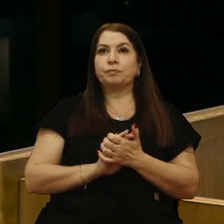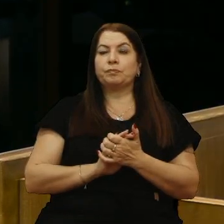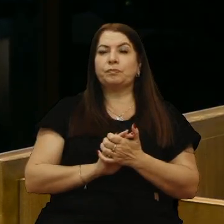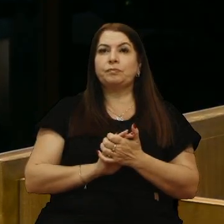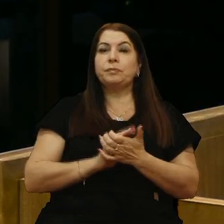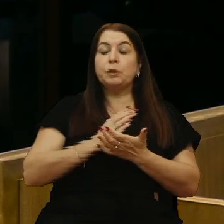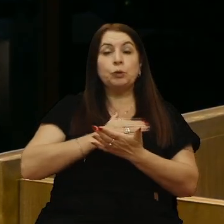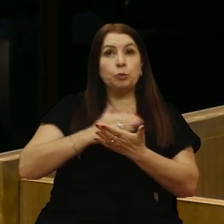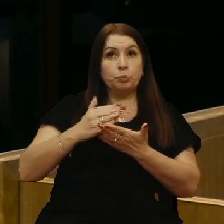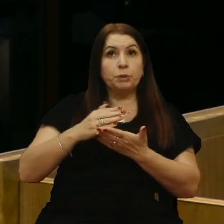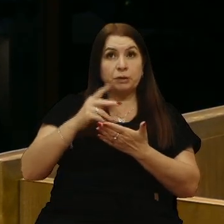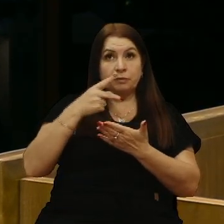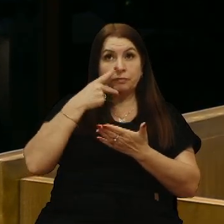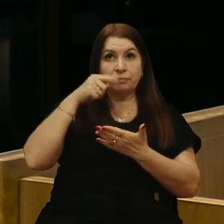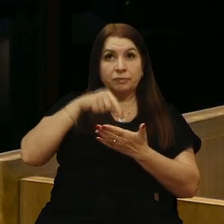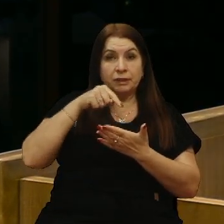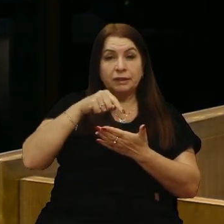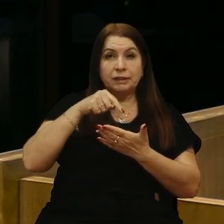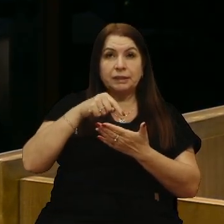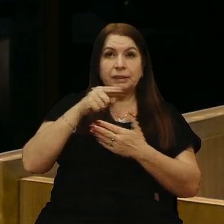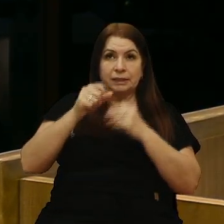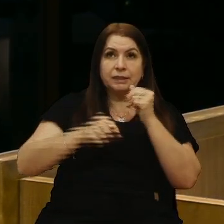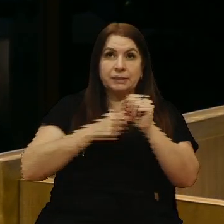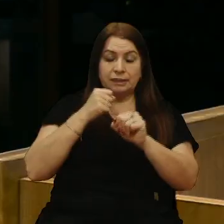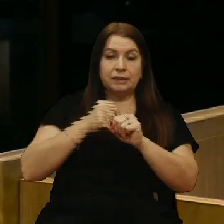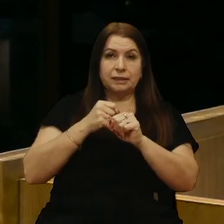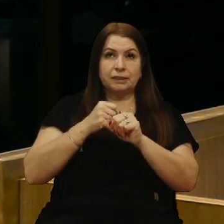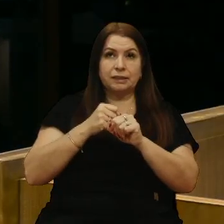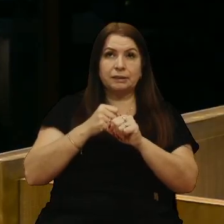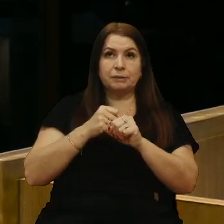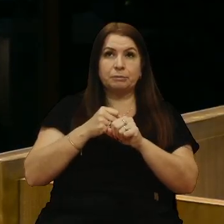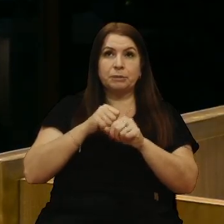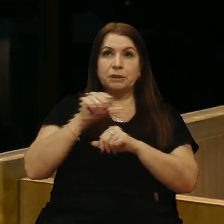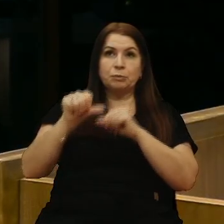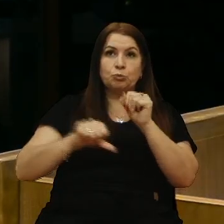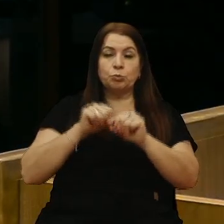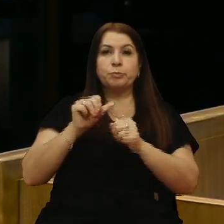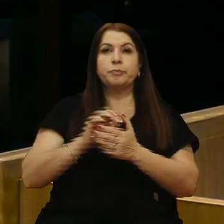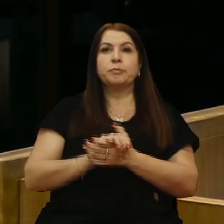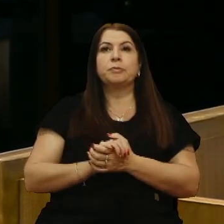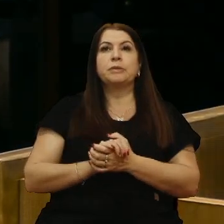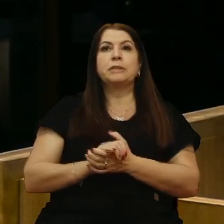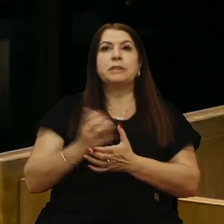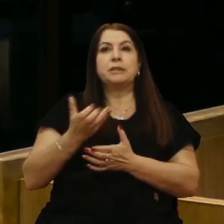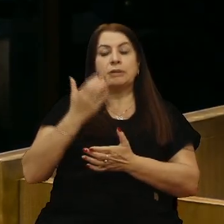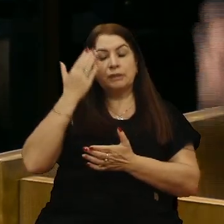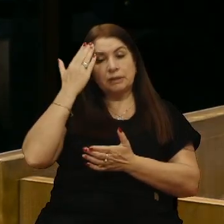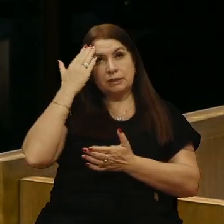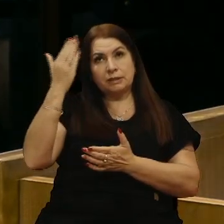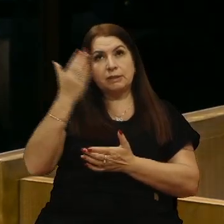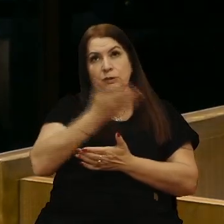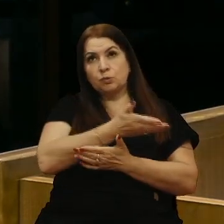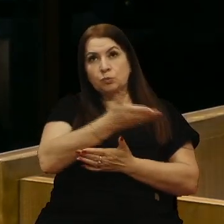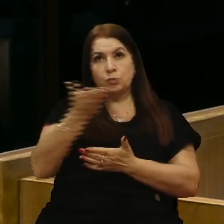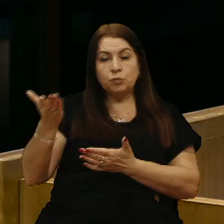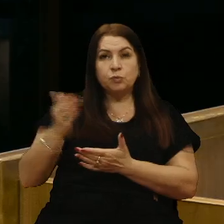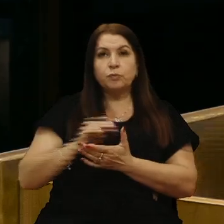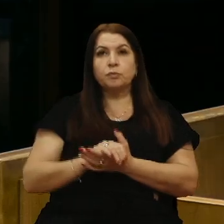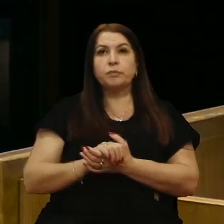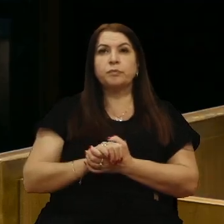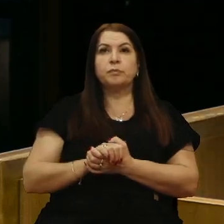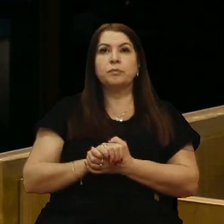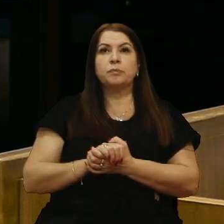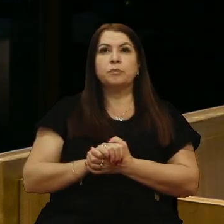chute inicial aqui dentro dessa casa, nesse ano aqui, para essa grande mudança, e quero aqui agradecer perante todos, né,